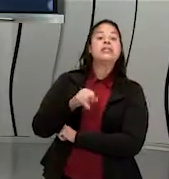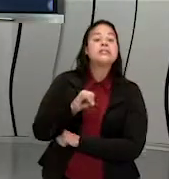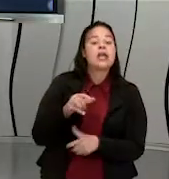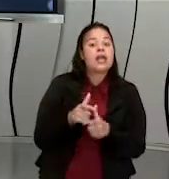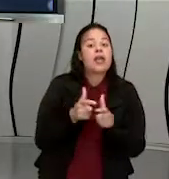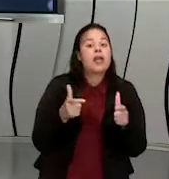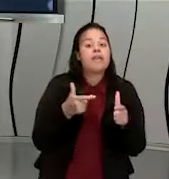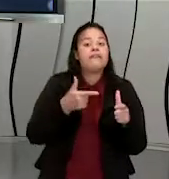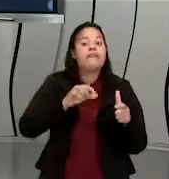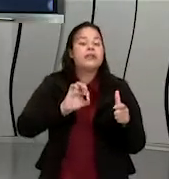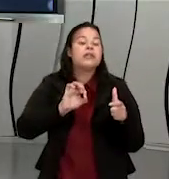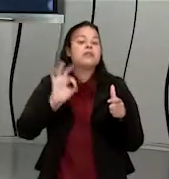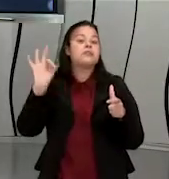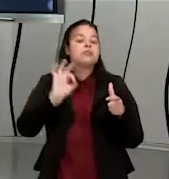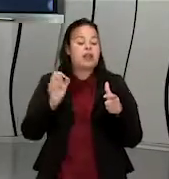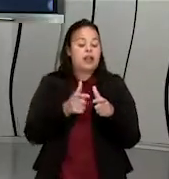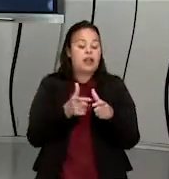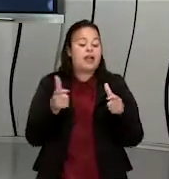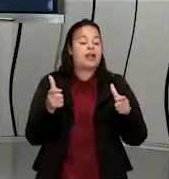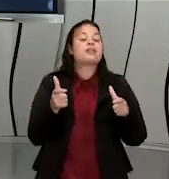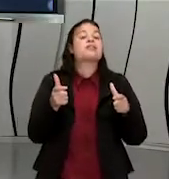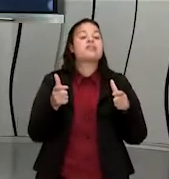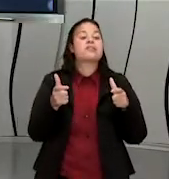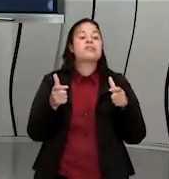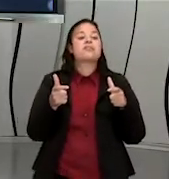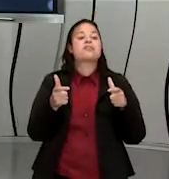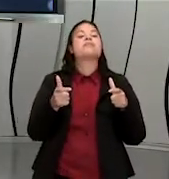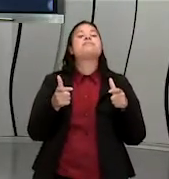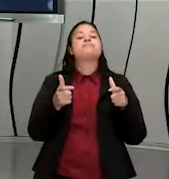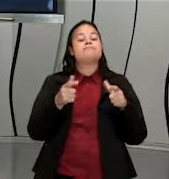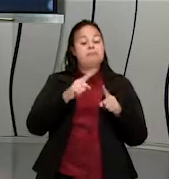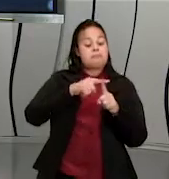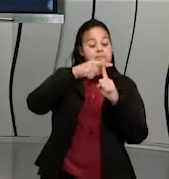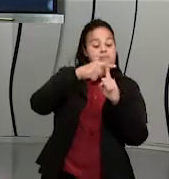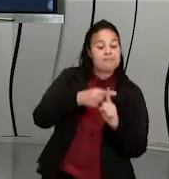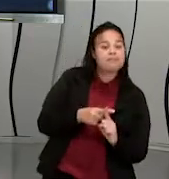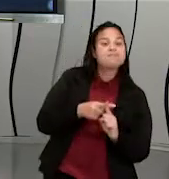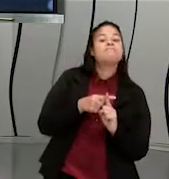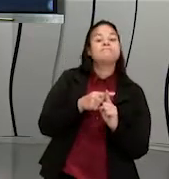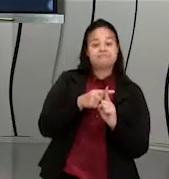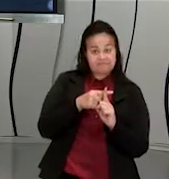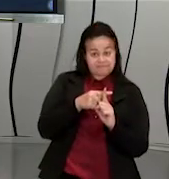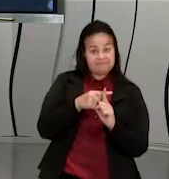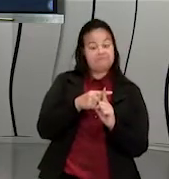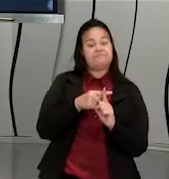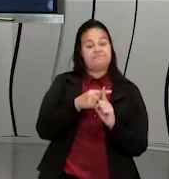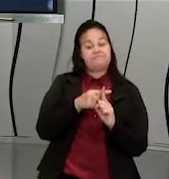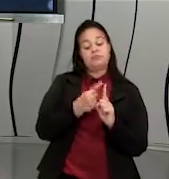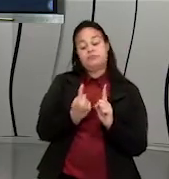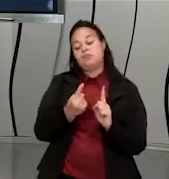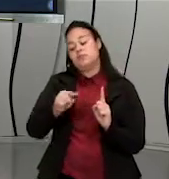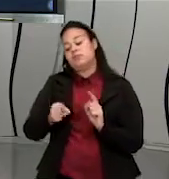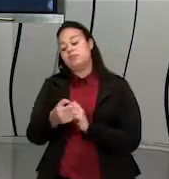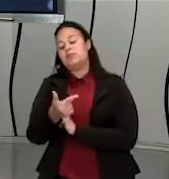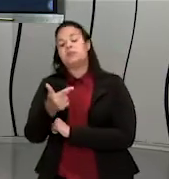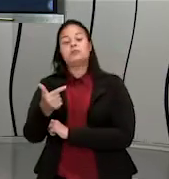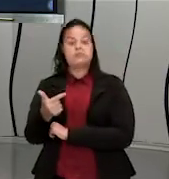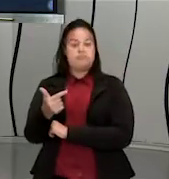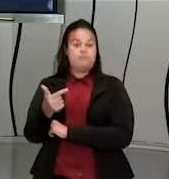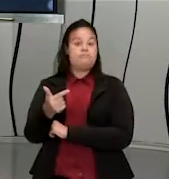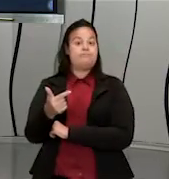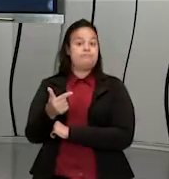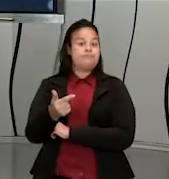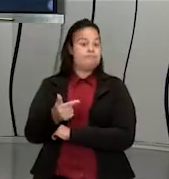aumentando 20%, eu estou aumentando 20%. Então eu tenho 1,2. É como se eu